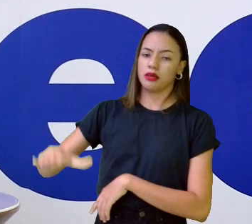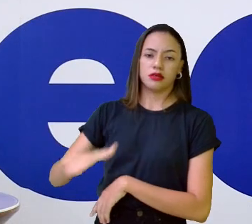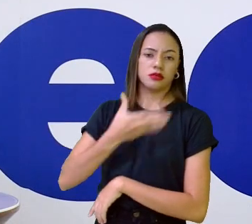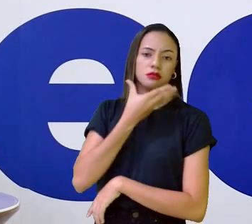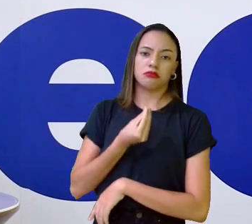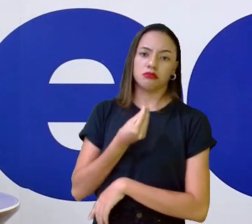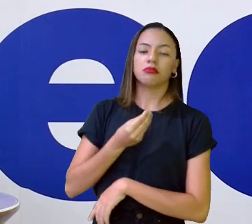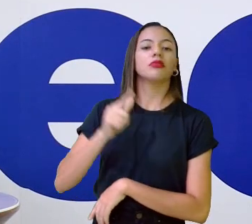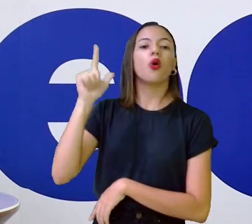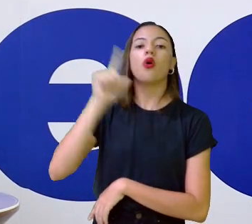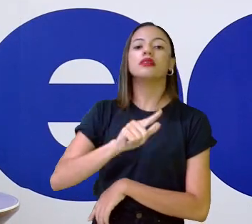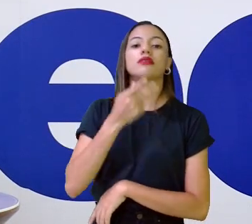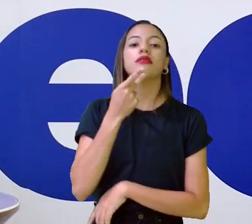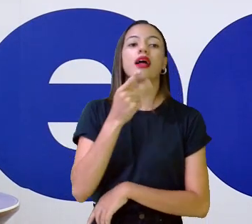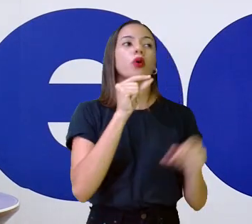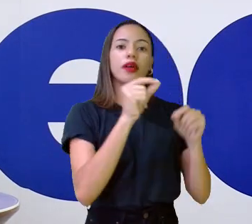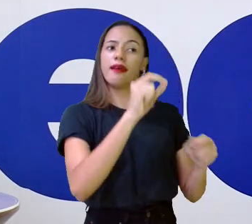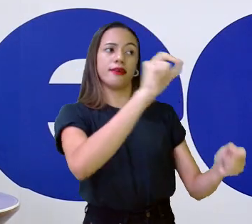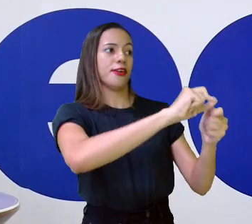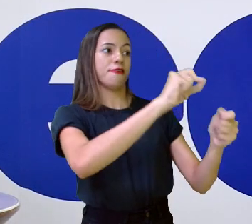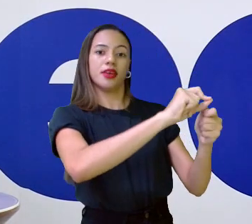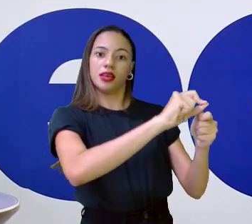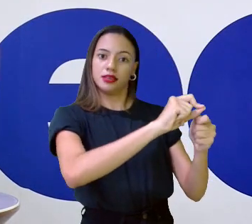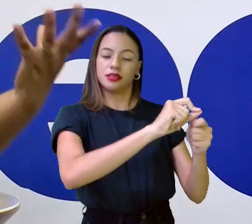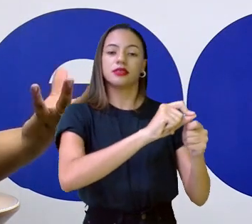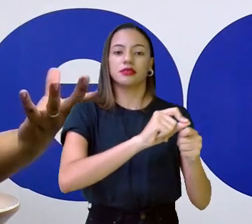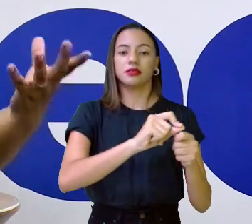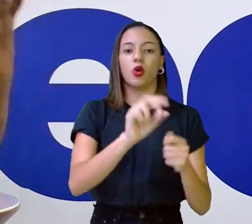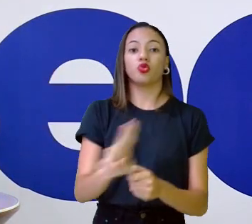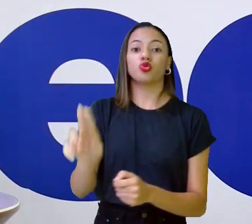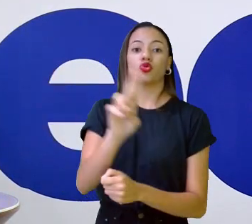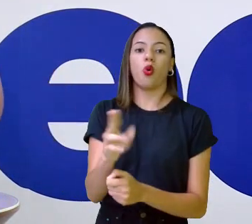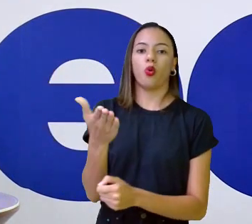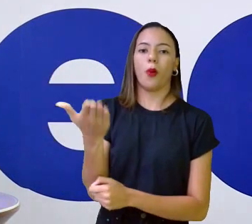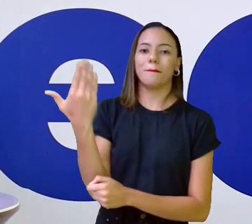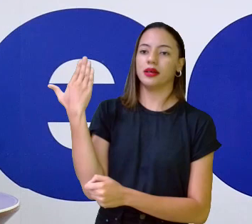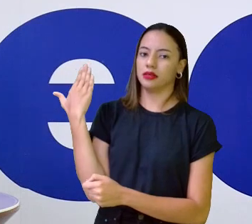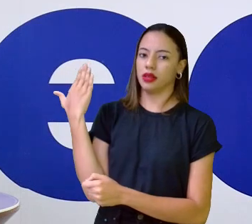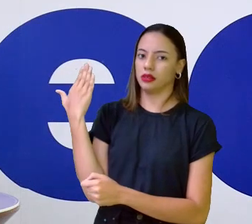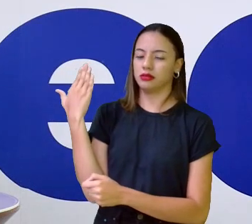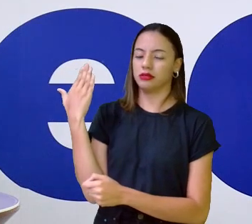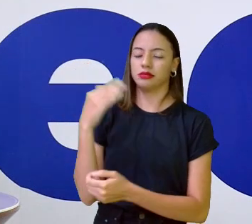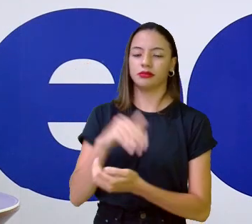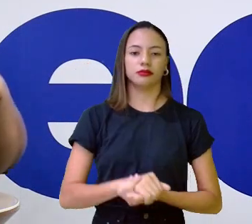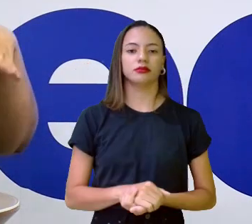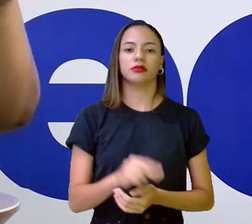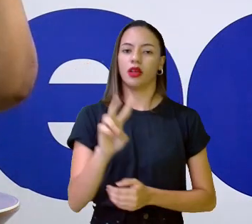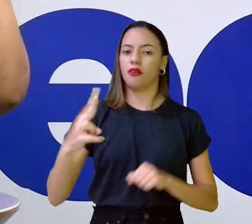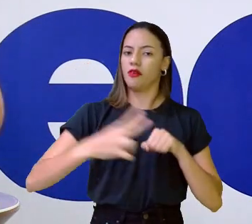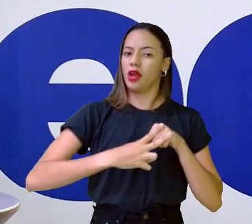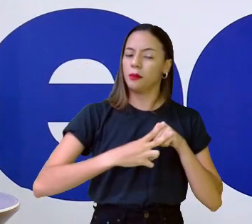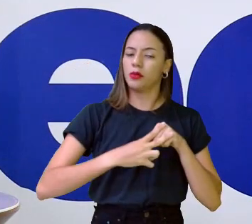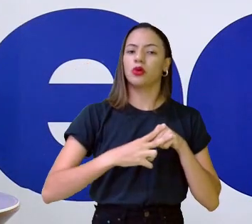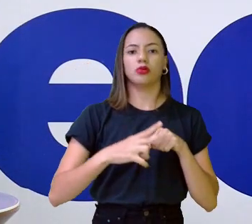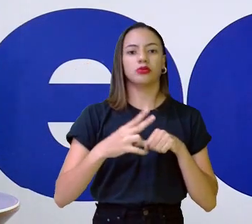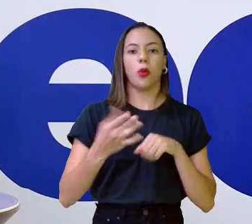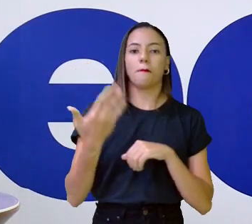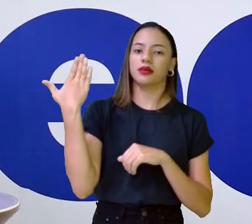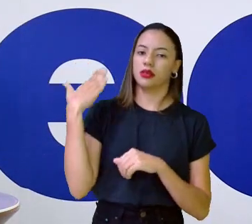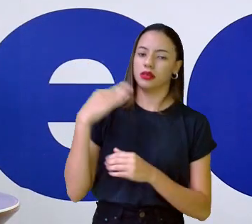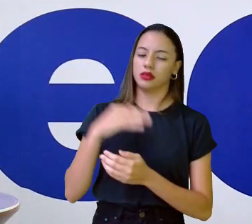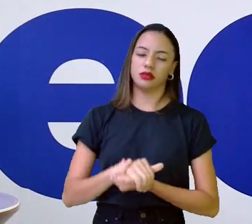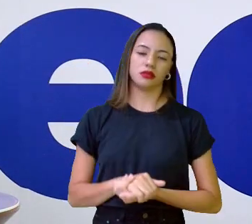fez e que ele usou no passado. Para ele tá realmente o verbo aí no passado.